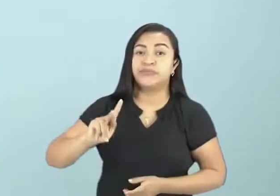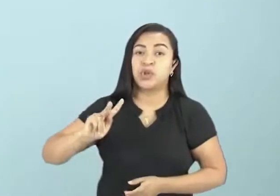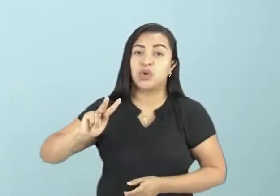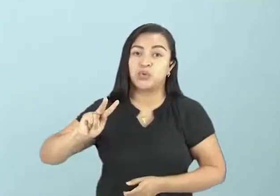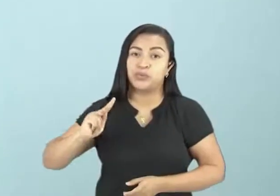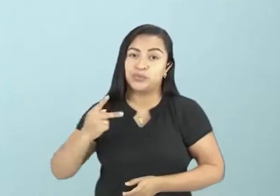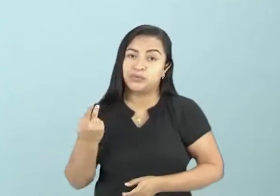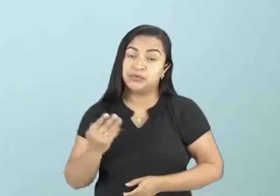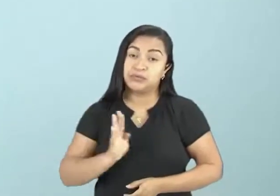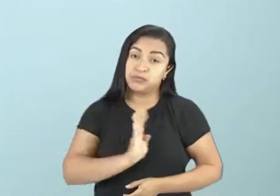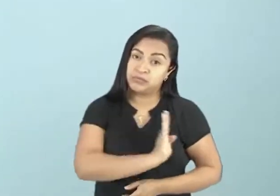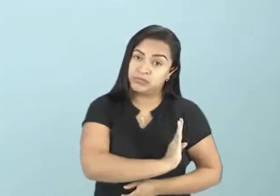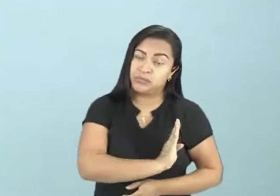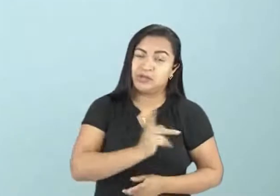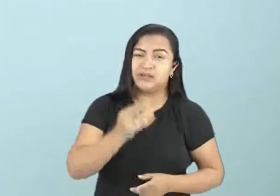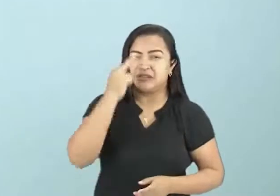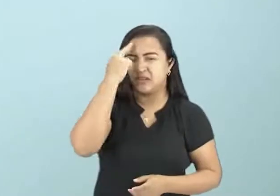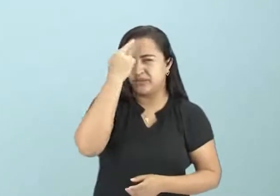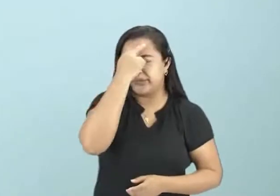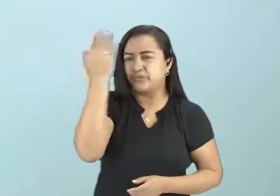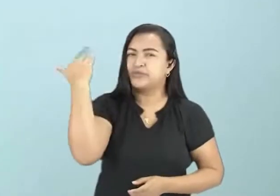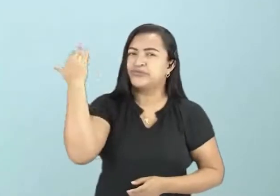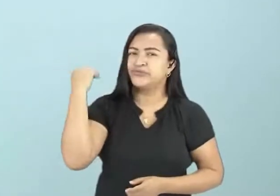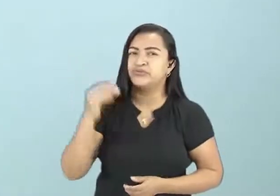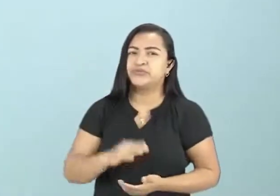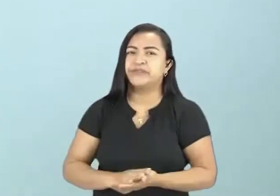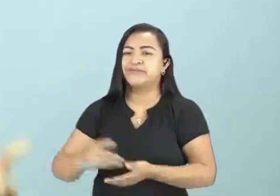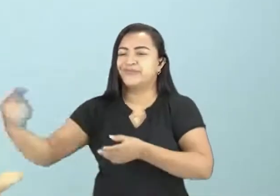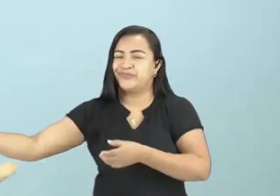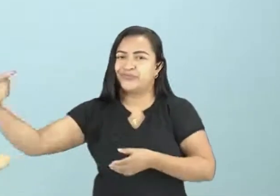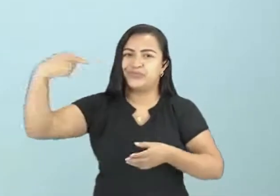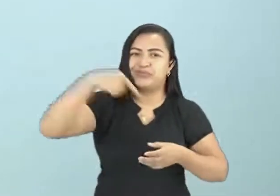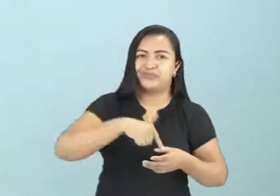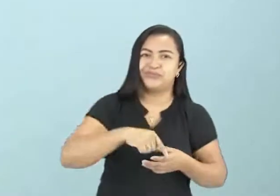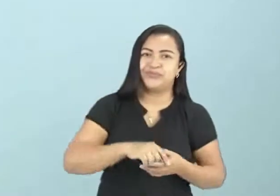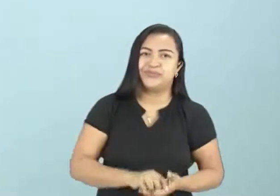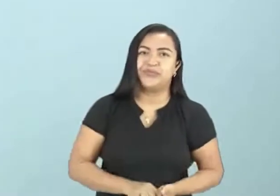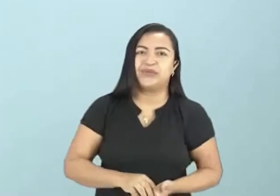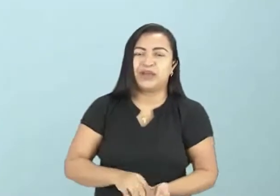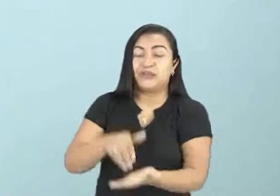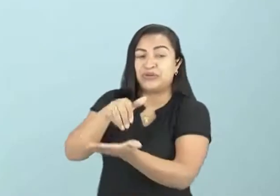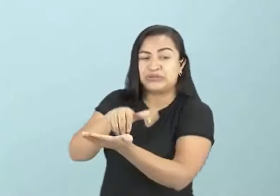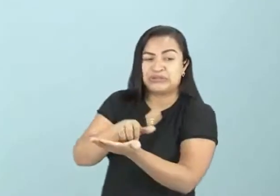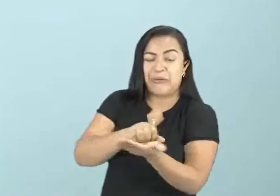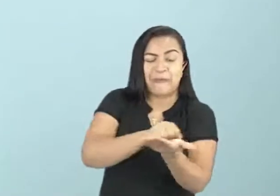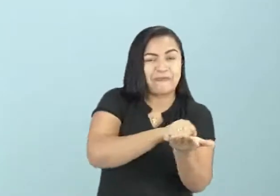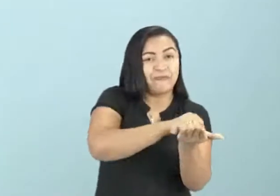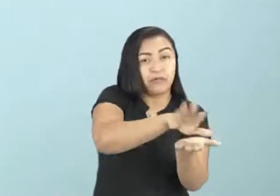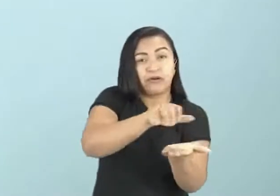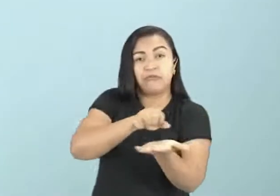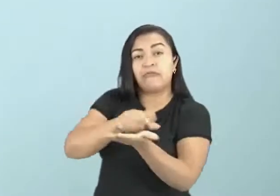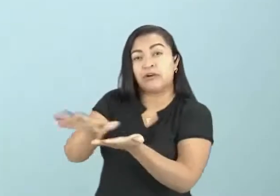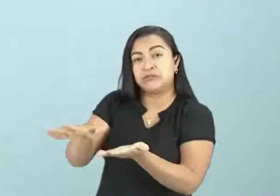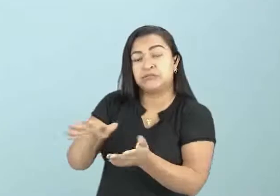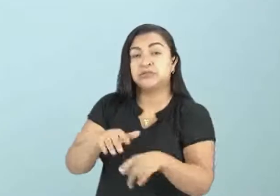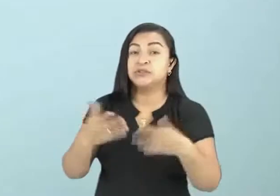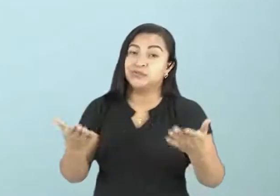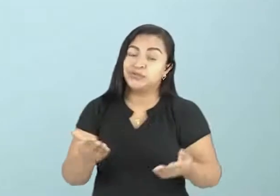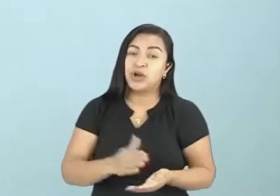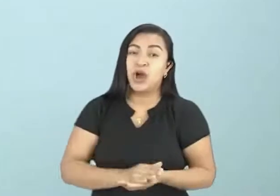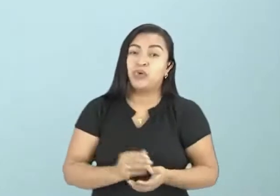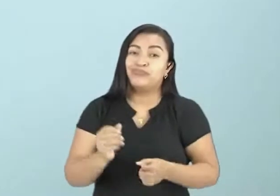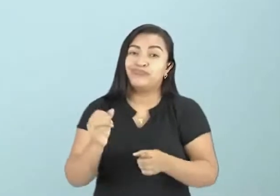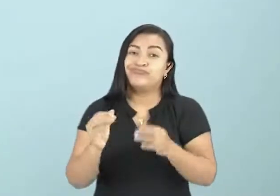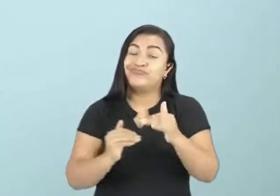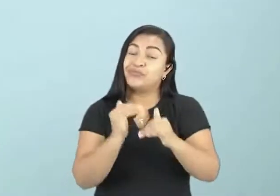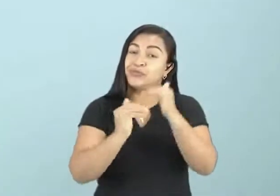falando aí lá da história antiga, foram invadidos também e foram expulsos. Então a gente já está construindo algum saber histórico relacionado